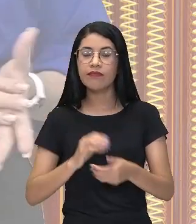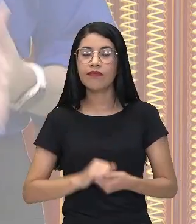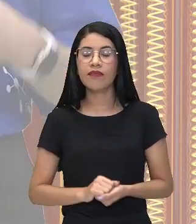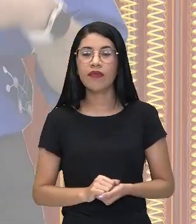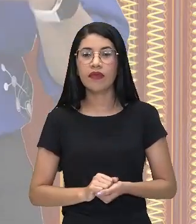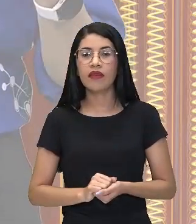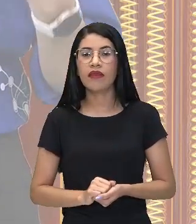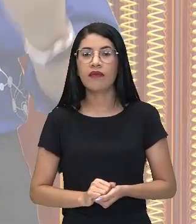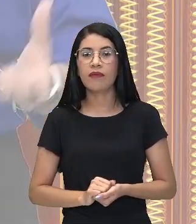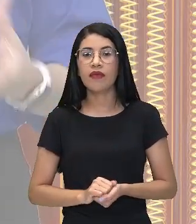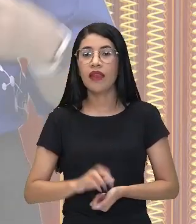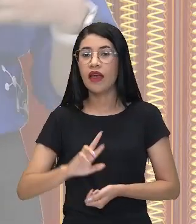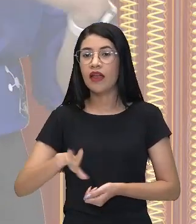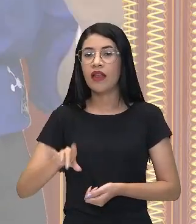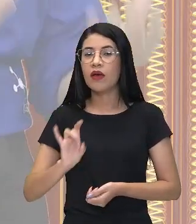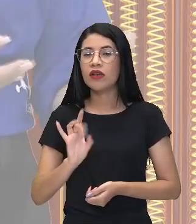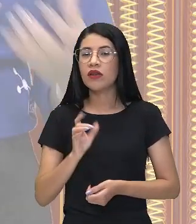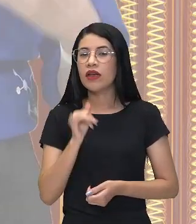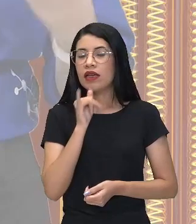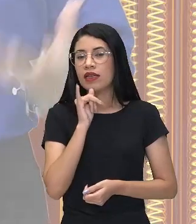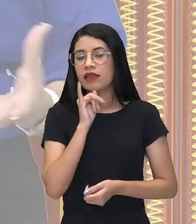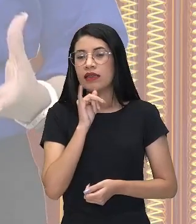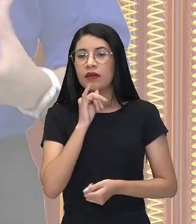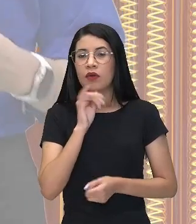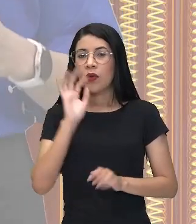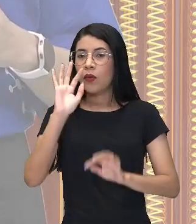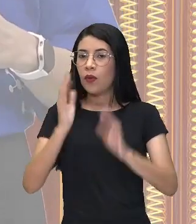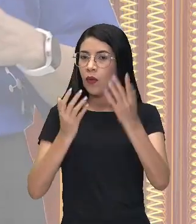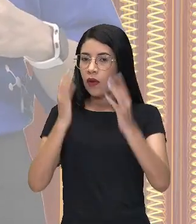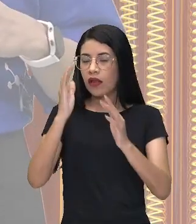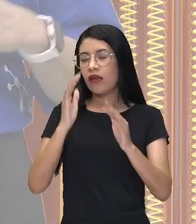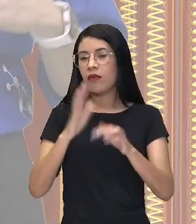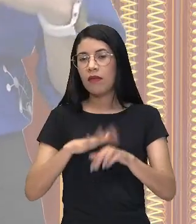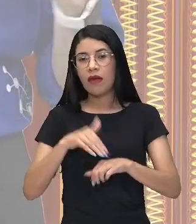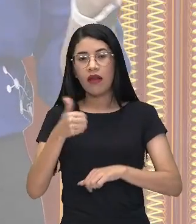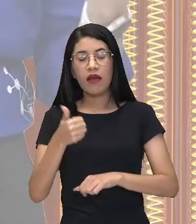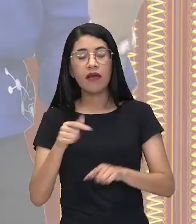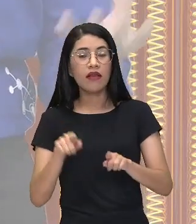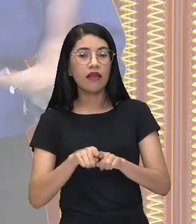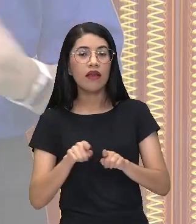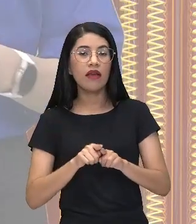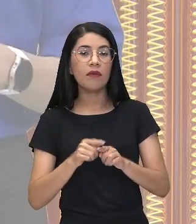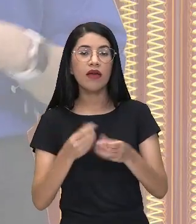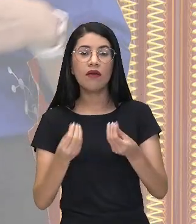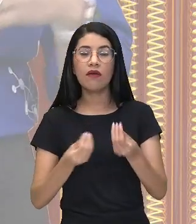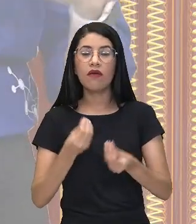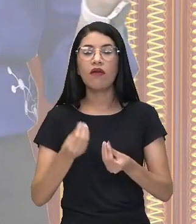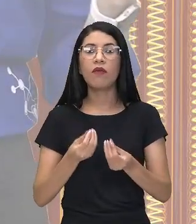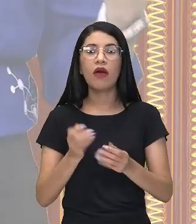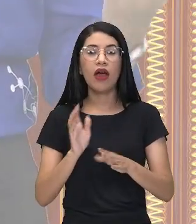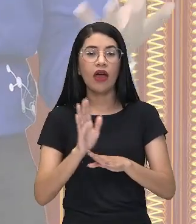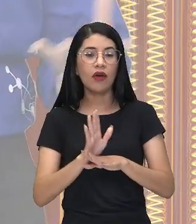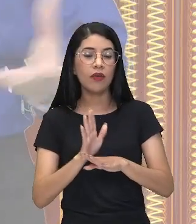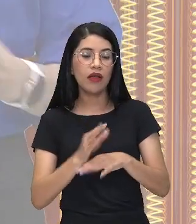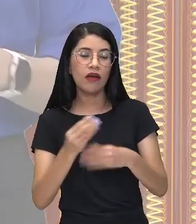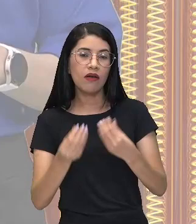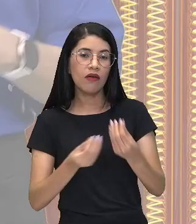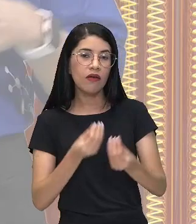não somente, por exemplo, para a questão do clima na nossa região, mas que vai contribuir também nas